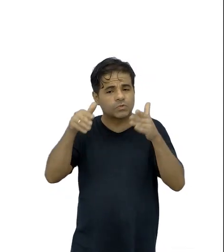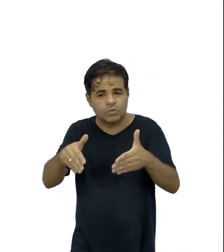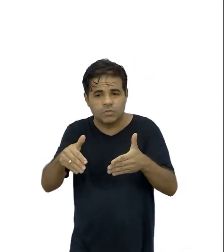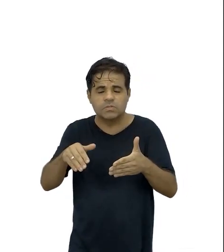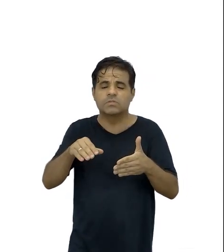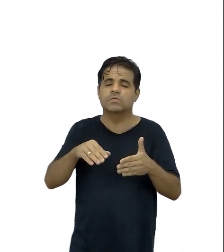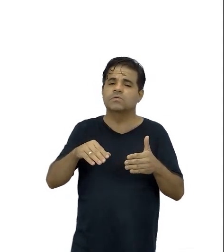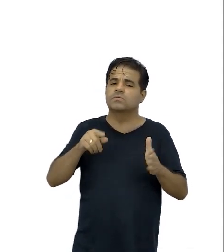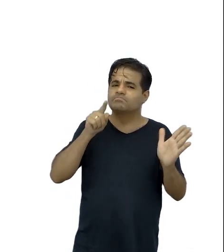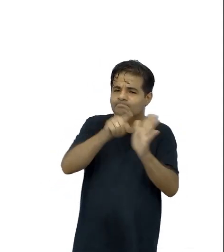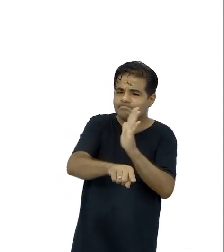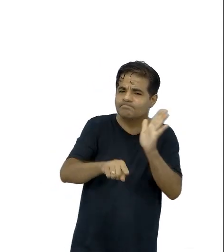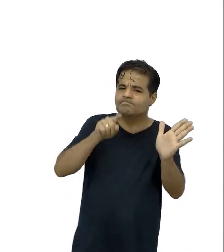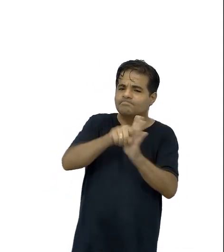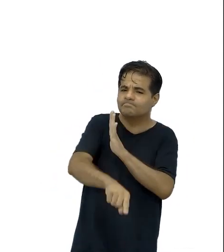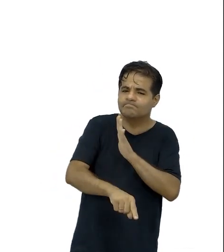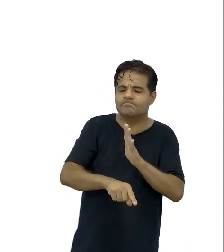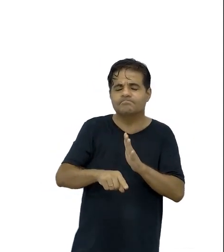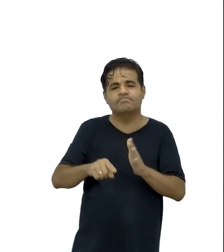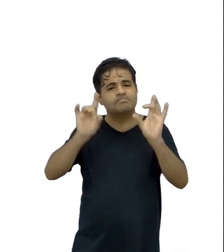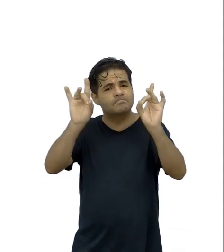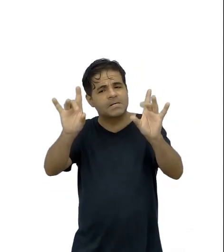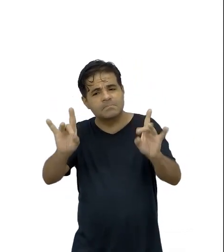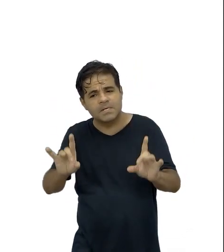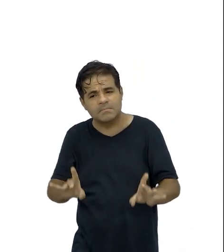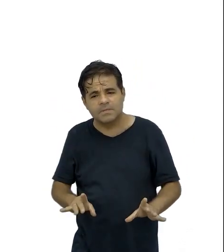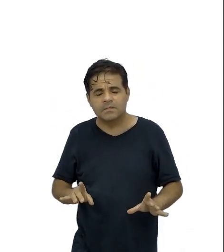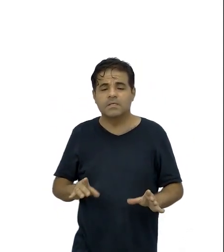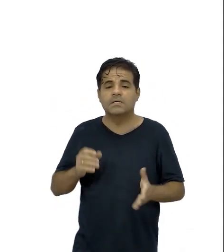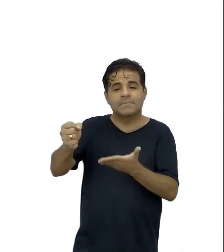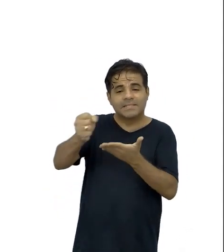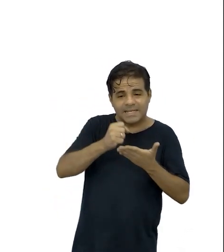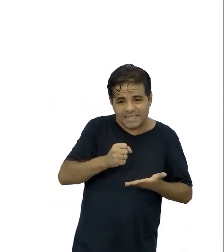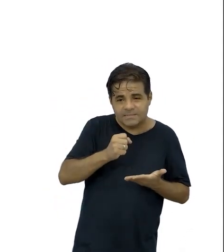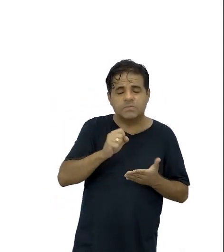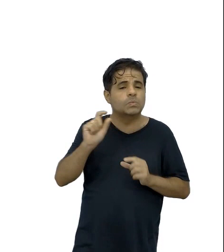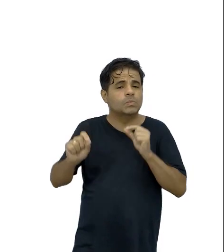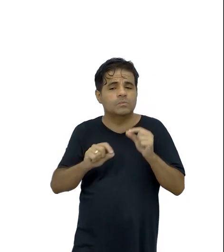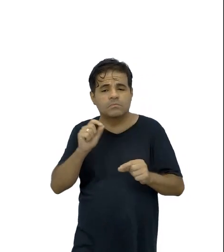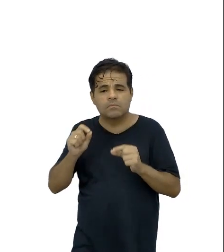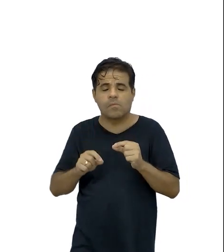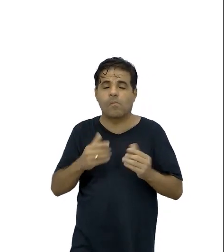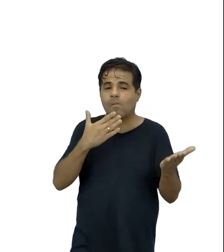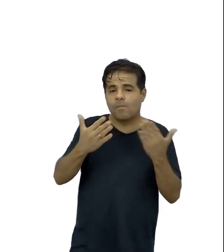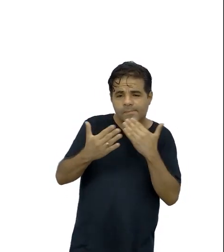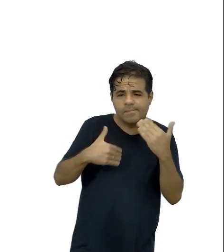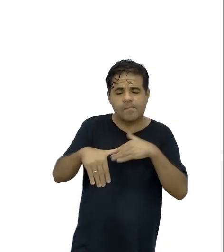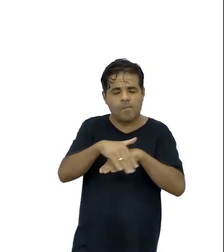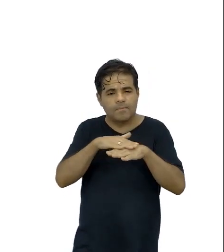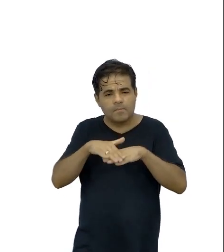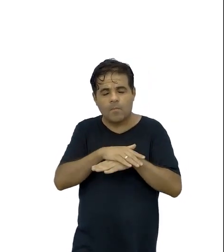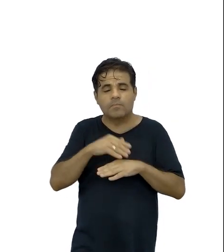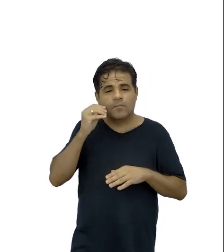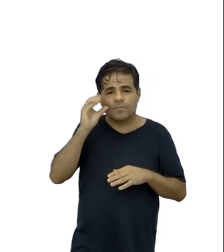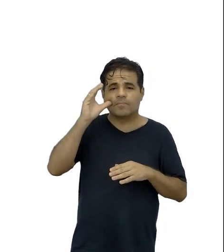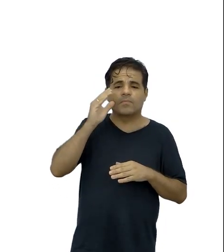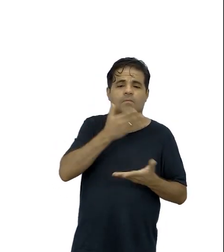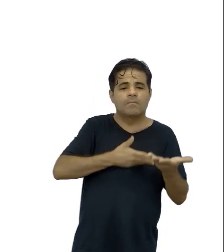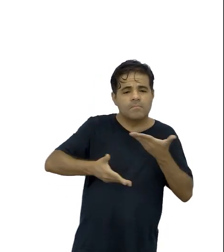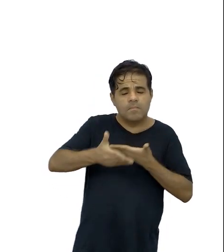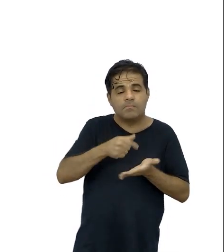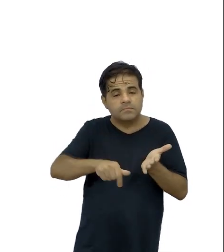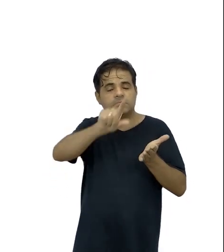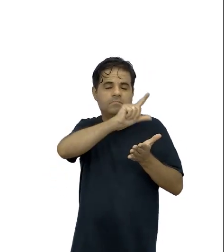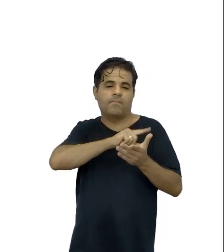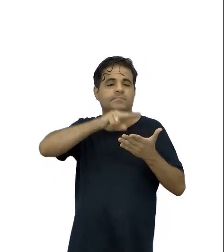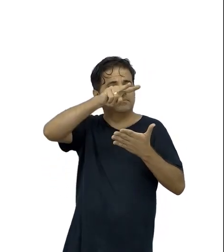com questionamentos específicos ali, para trazer, né, para essa conversa os conhecimentos prévios